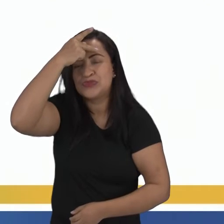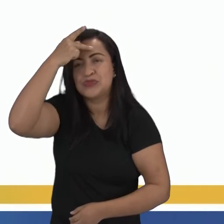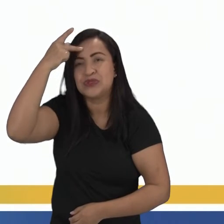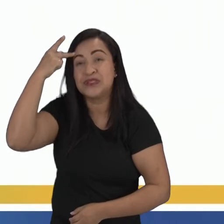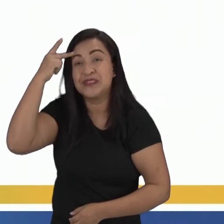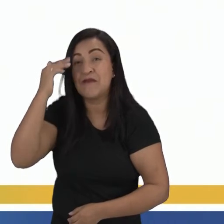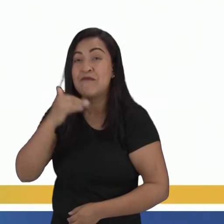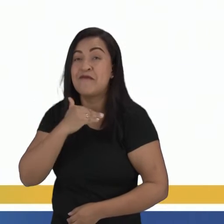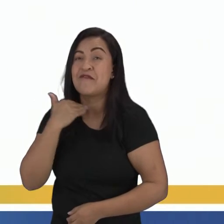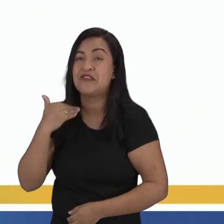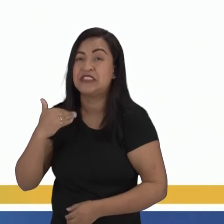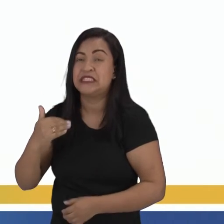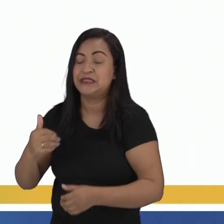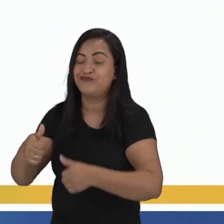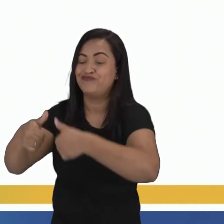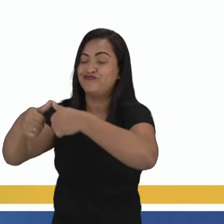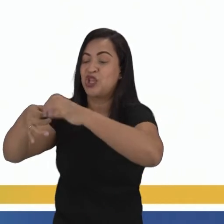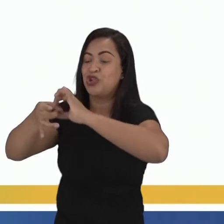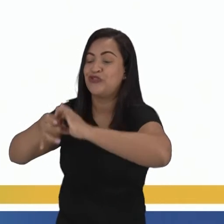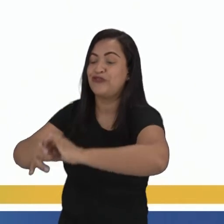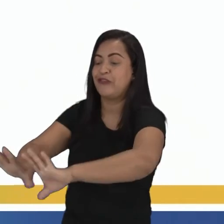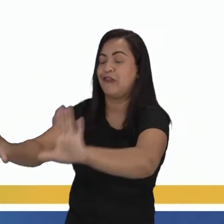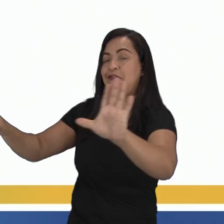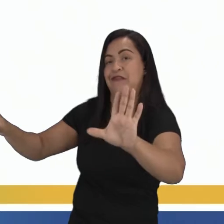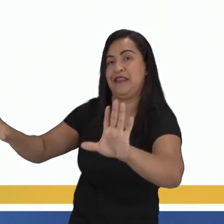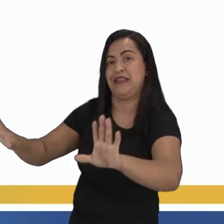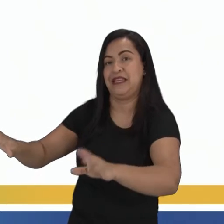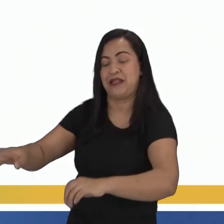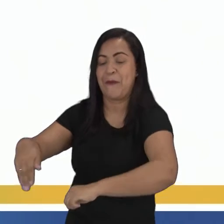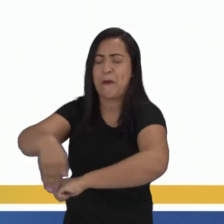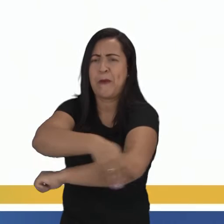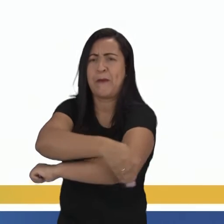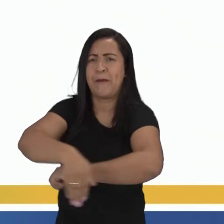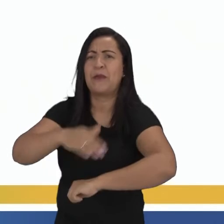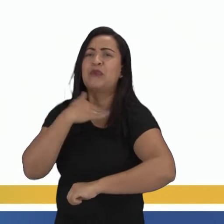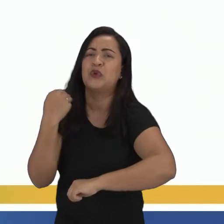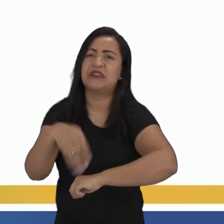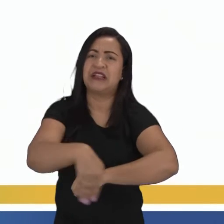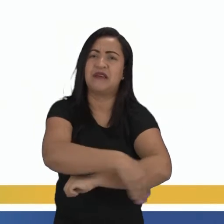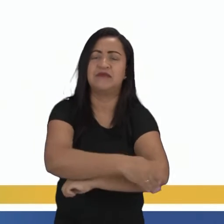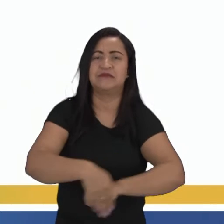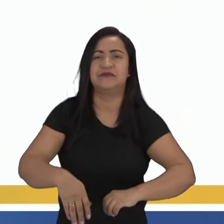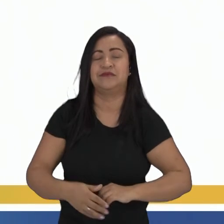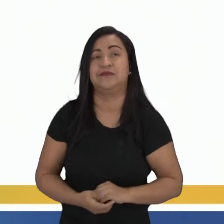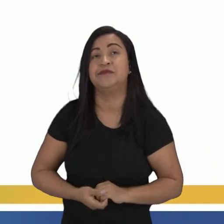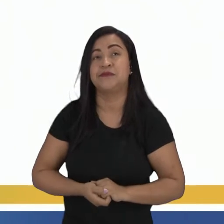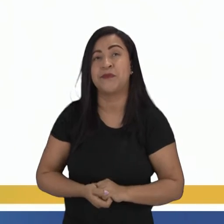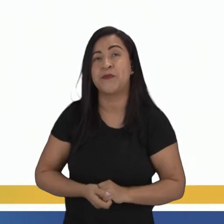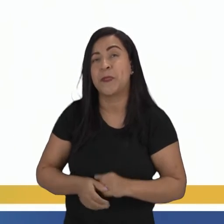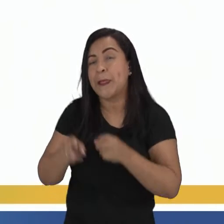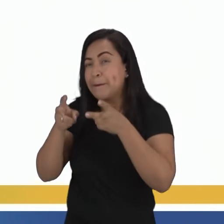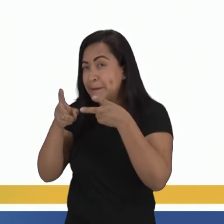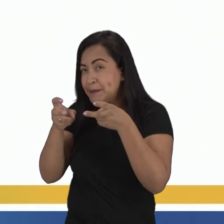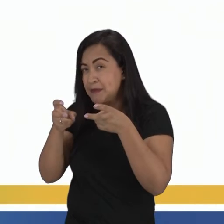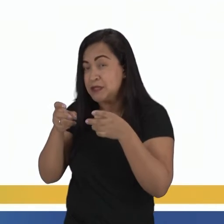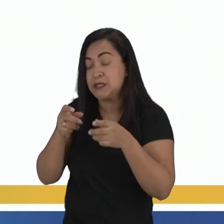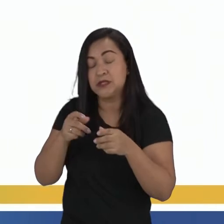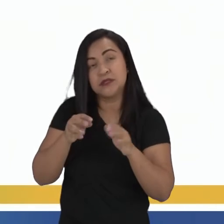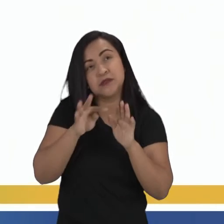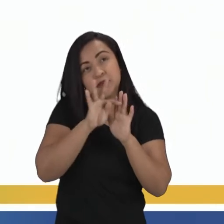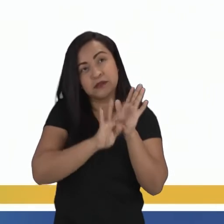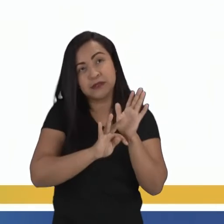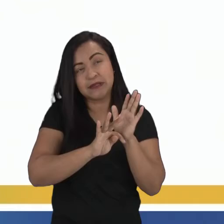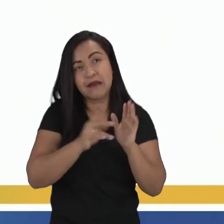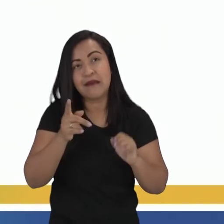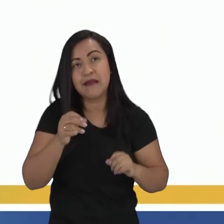rua, já que não tinha como ter controle desse acontecimento. Mas dá uma olhada aí na pergunta, fixe bem na pergunta. A respeito da